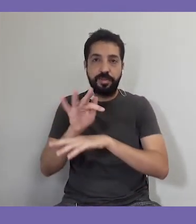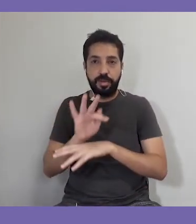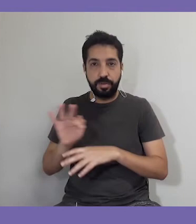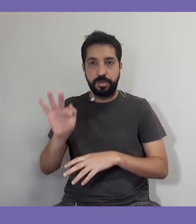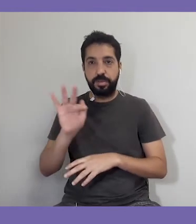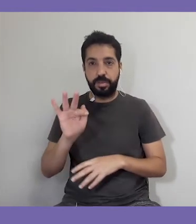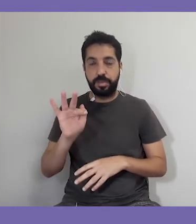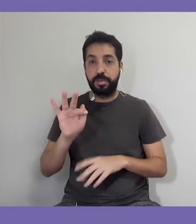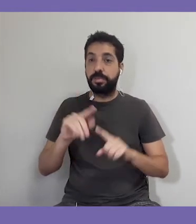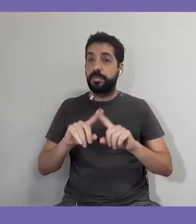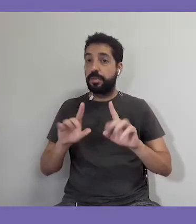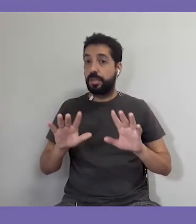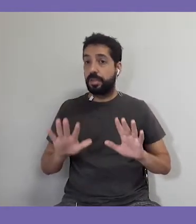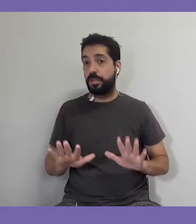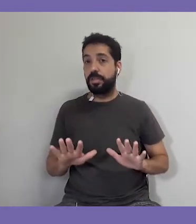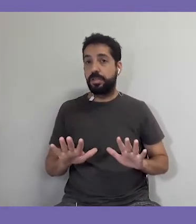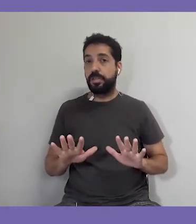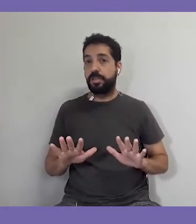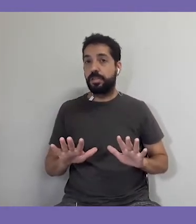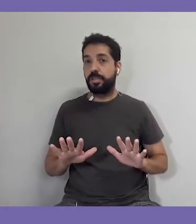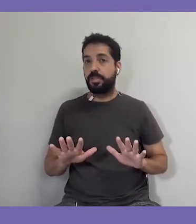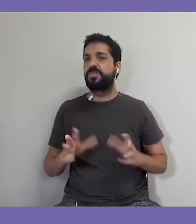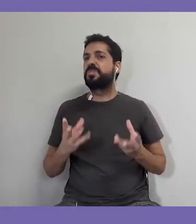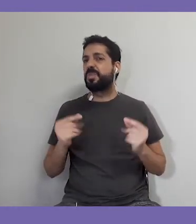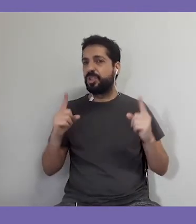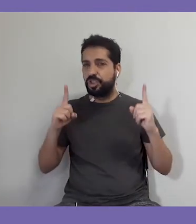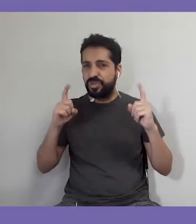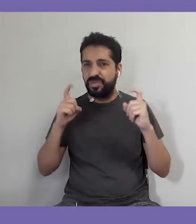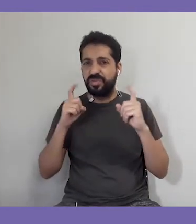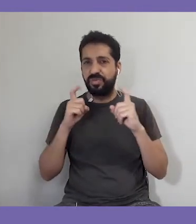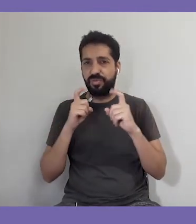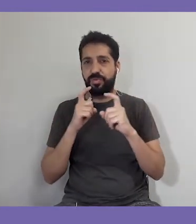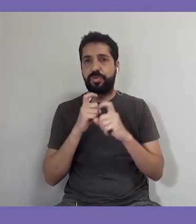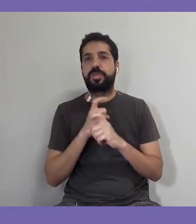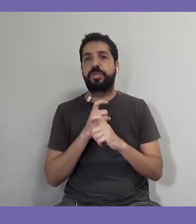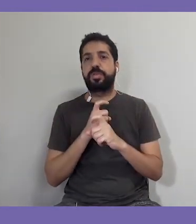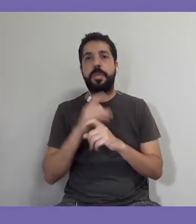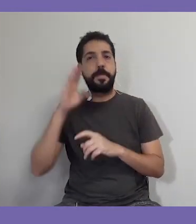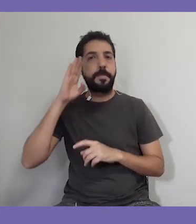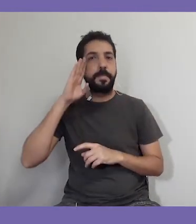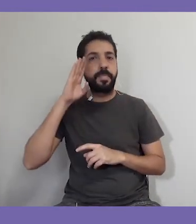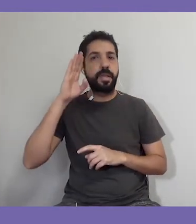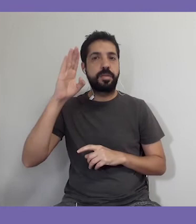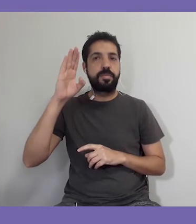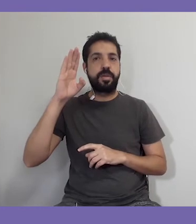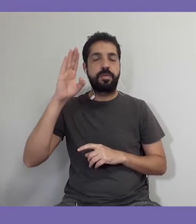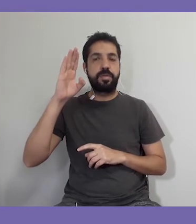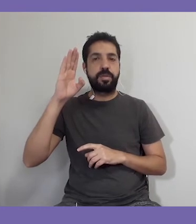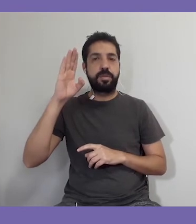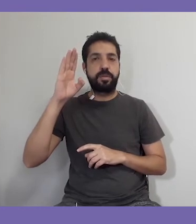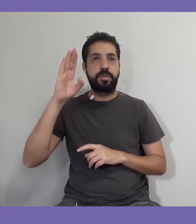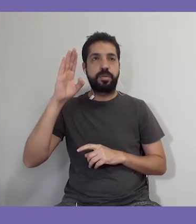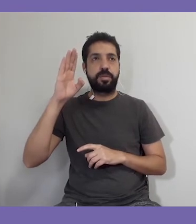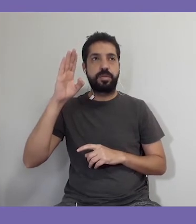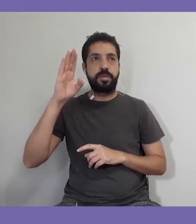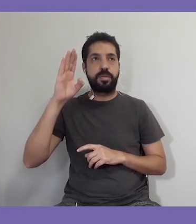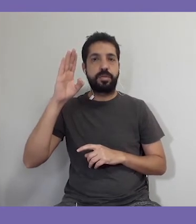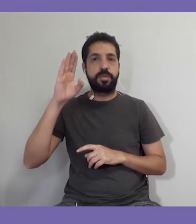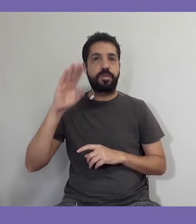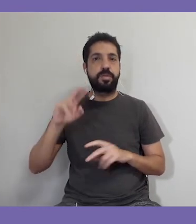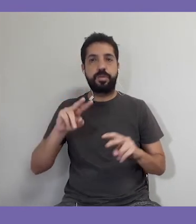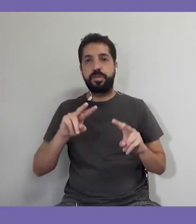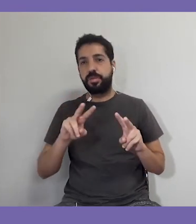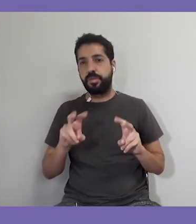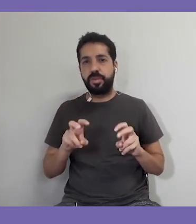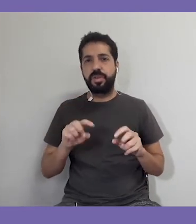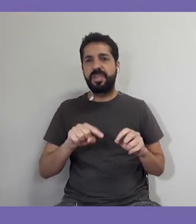entrar na universidade, mas assim, muito difícil, principalmente porque